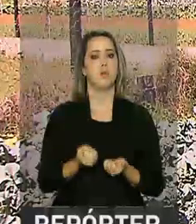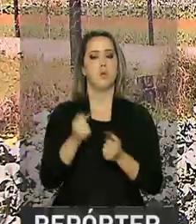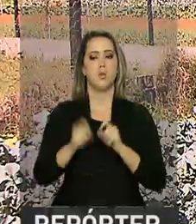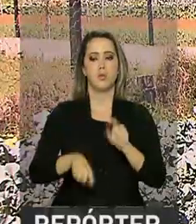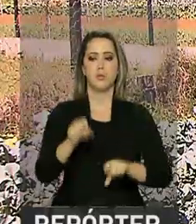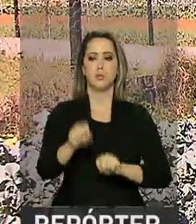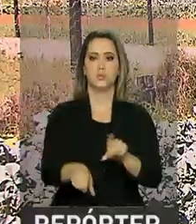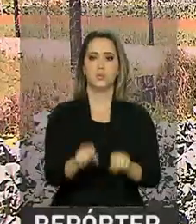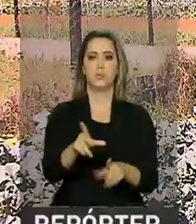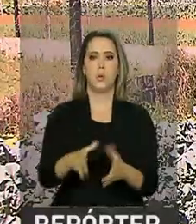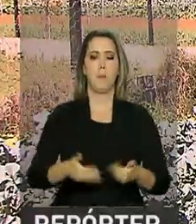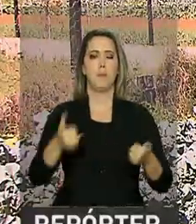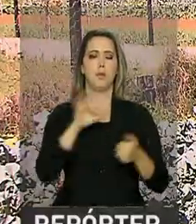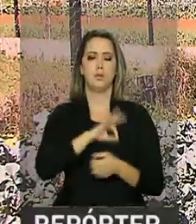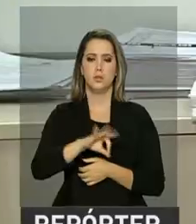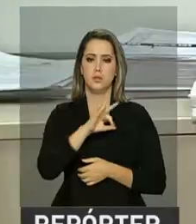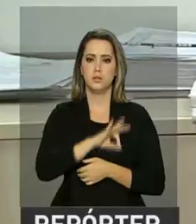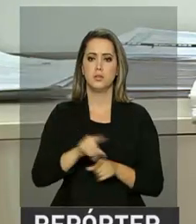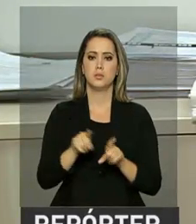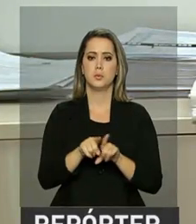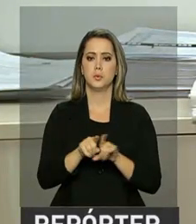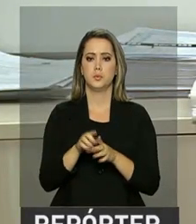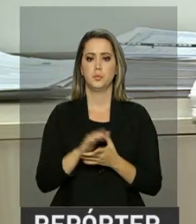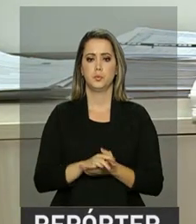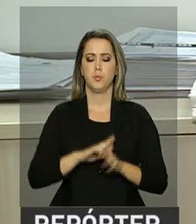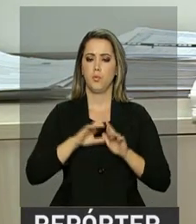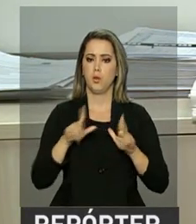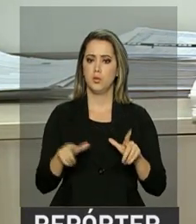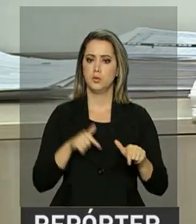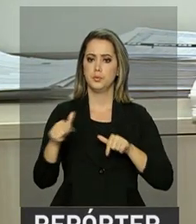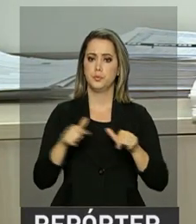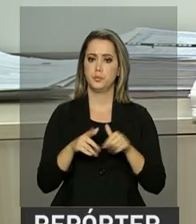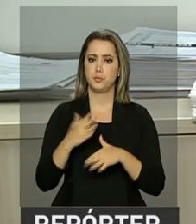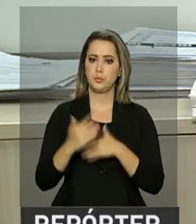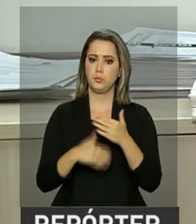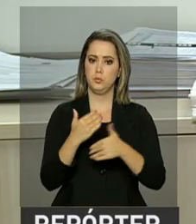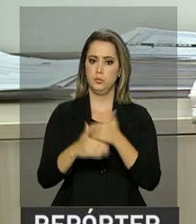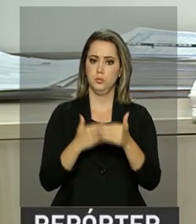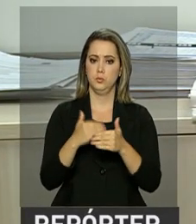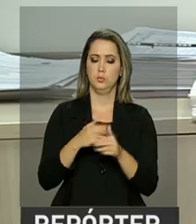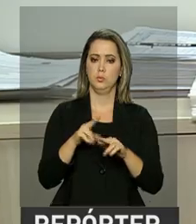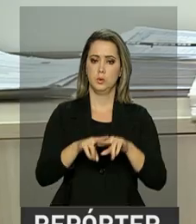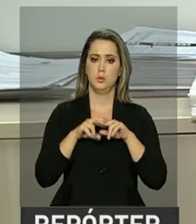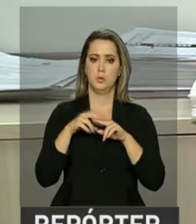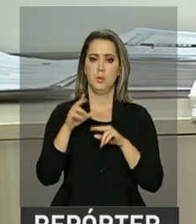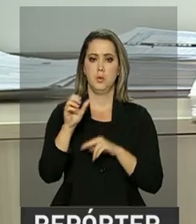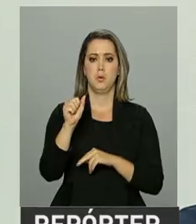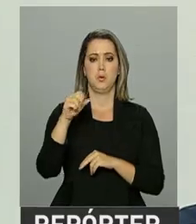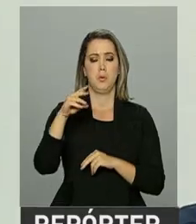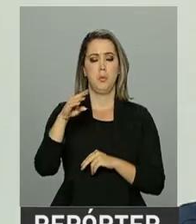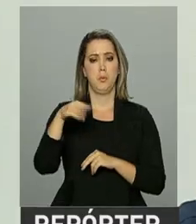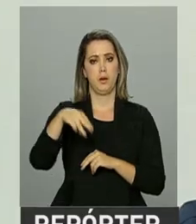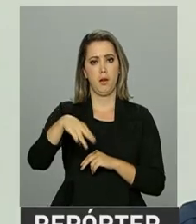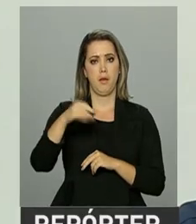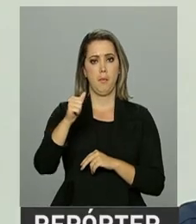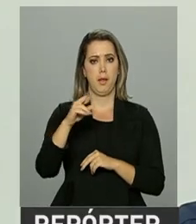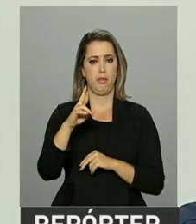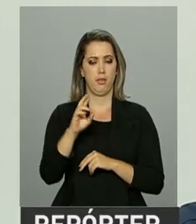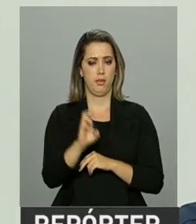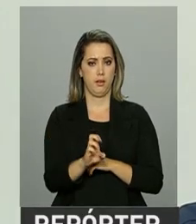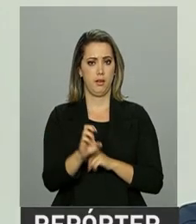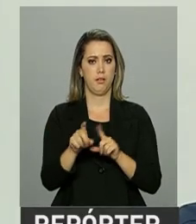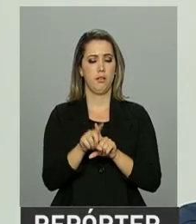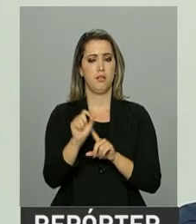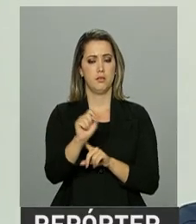a renda no meio rural várias ações vão ser desenvolvidas por meio da anatel a agência nacional